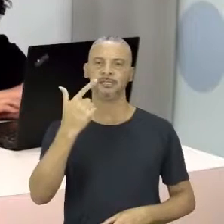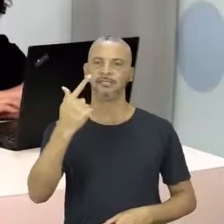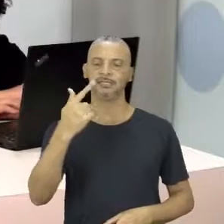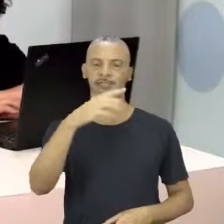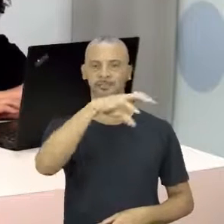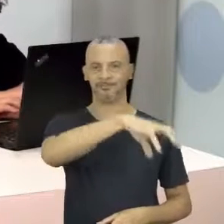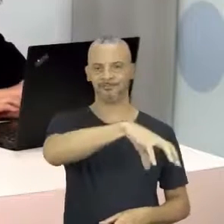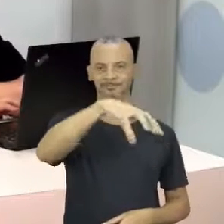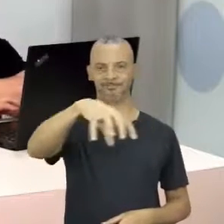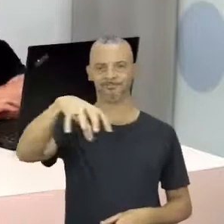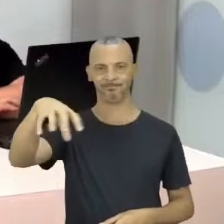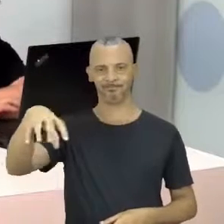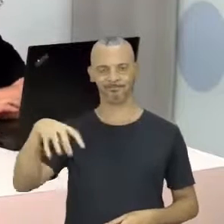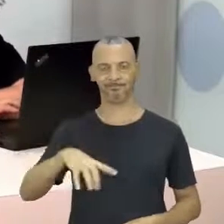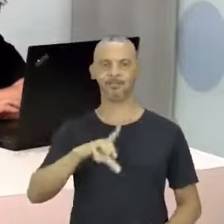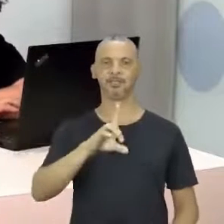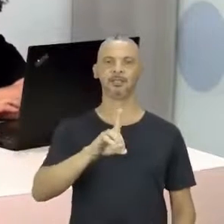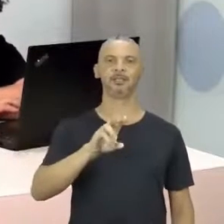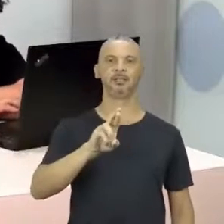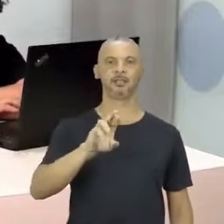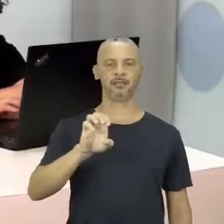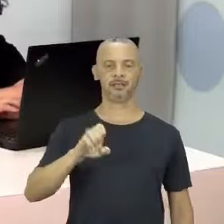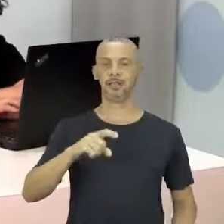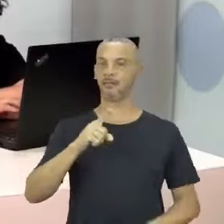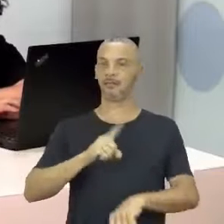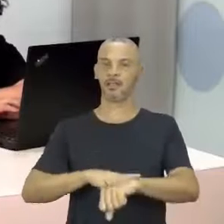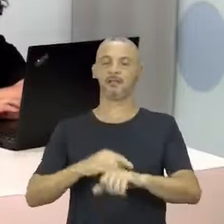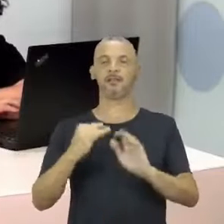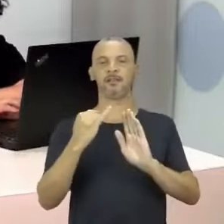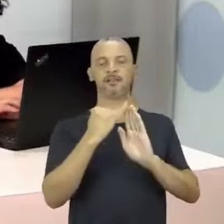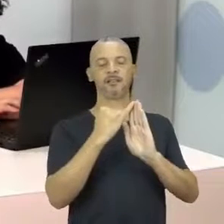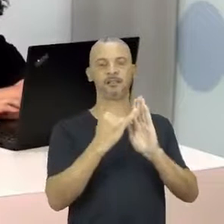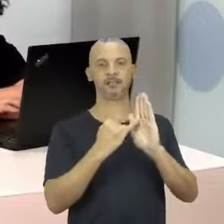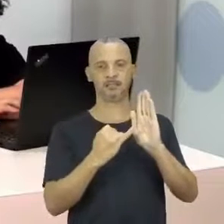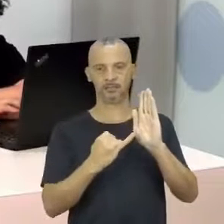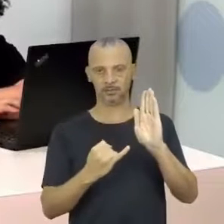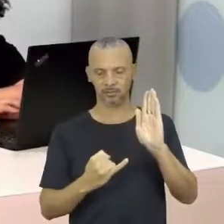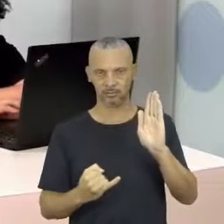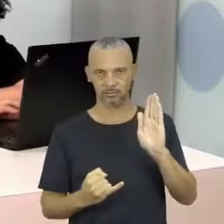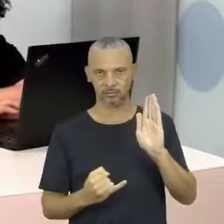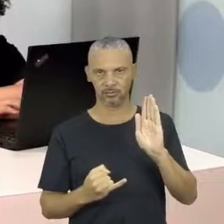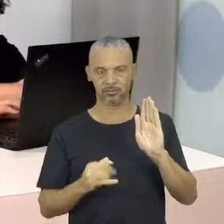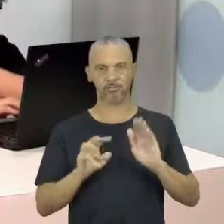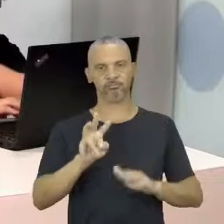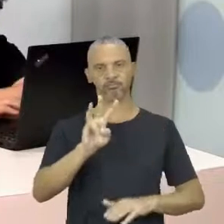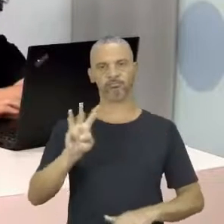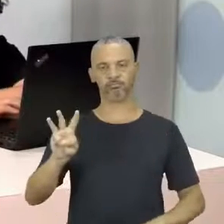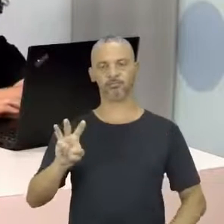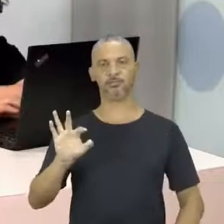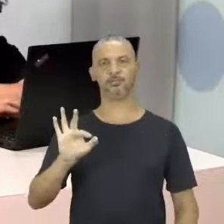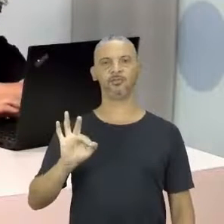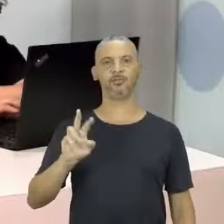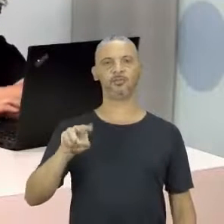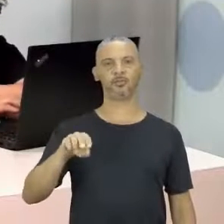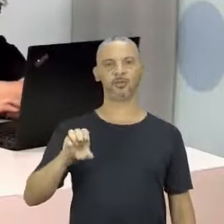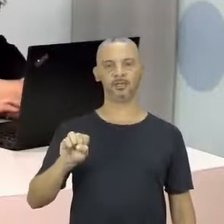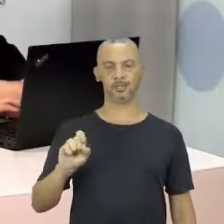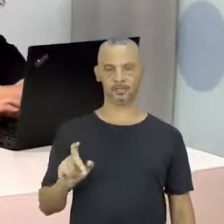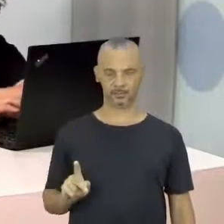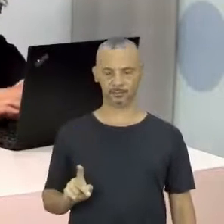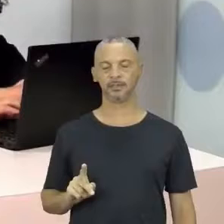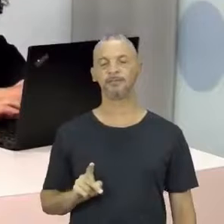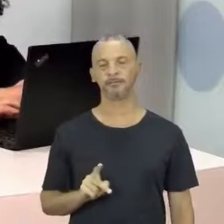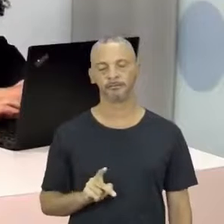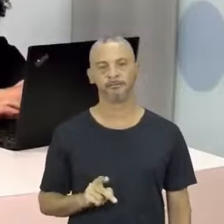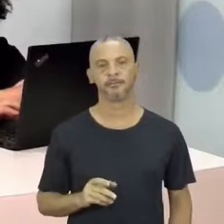que foram indicadas no momento da inscrição lá no site da VUNESP. Então, são essas as diretorias